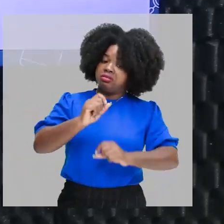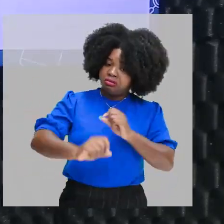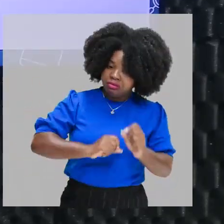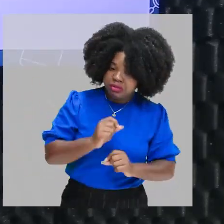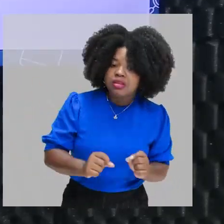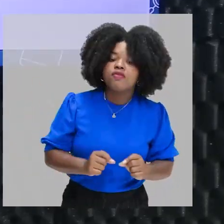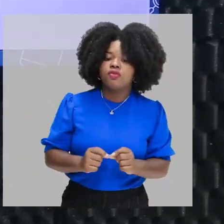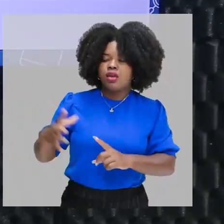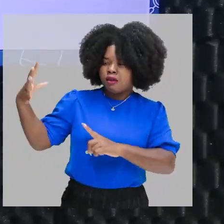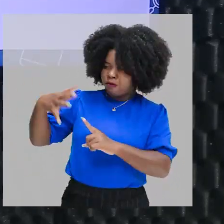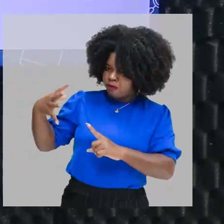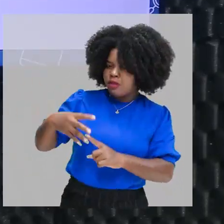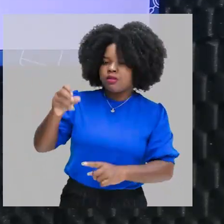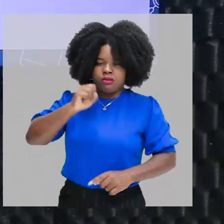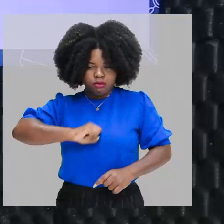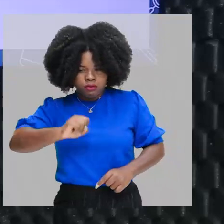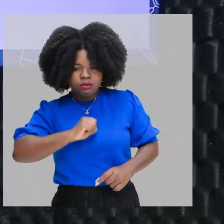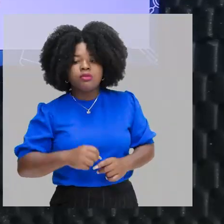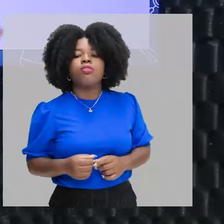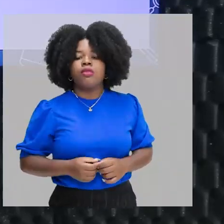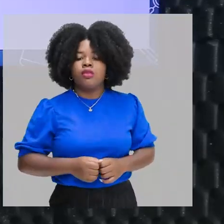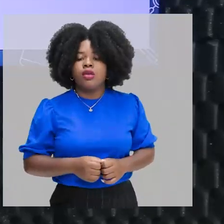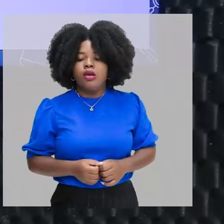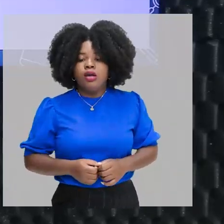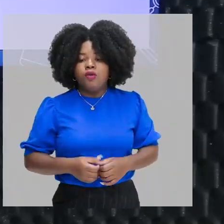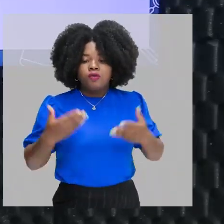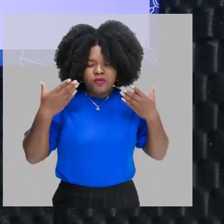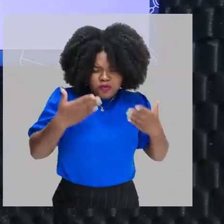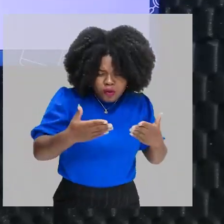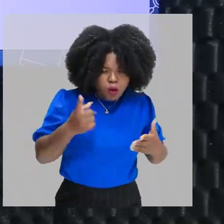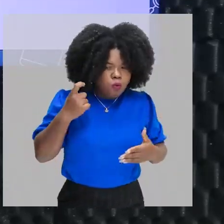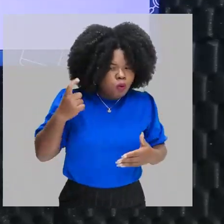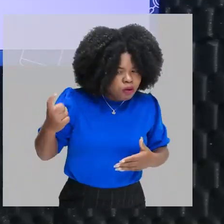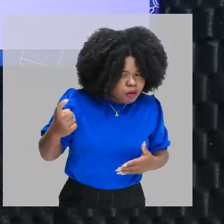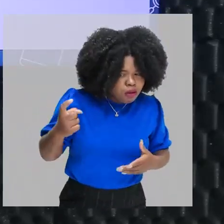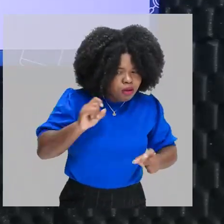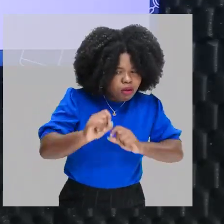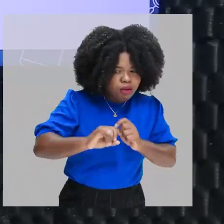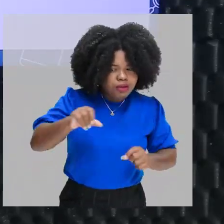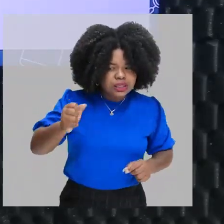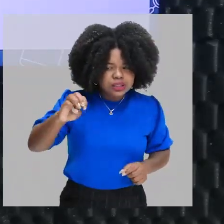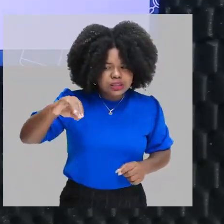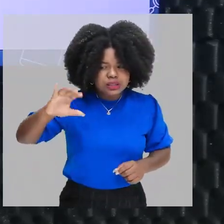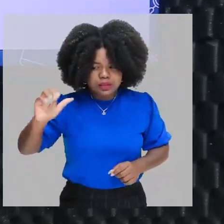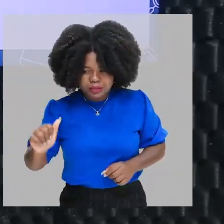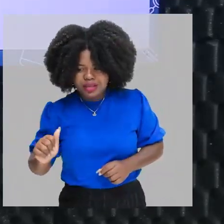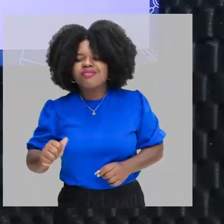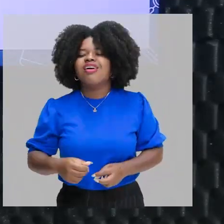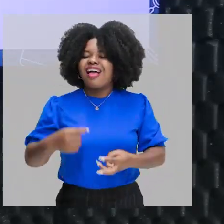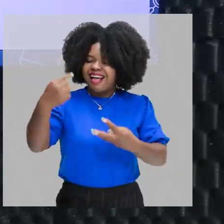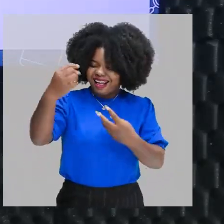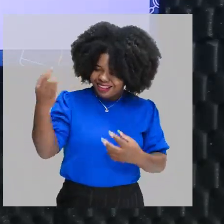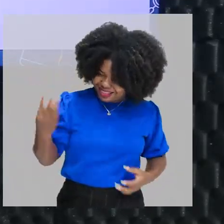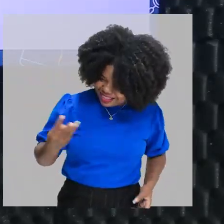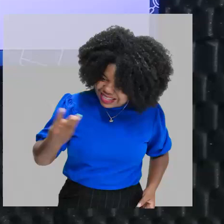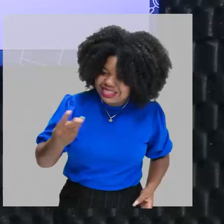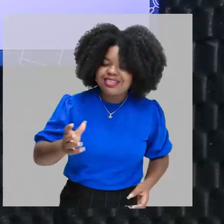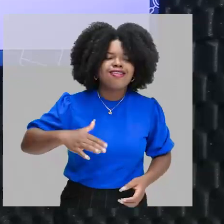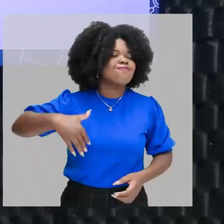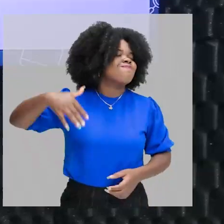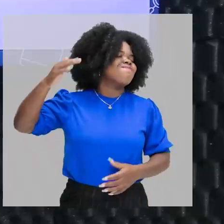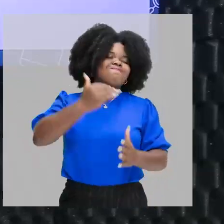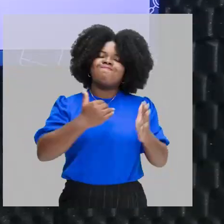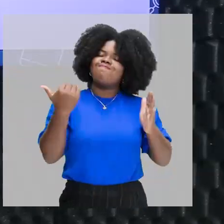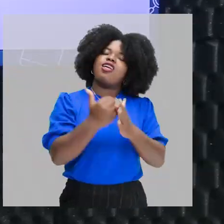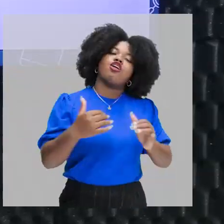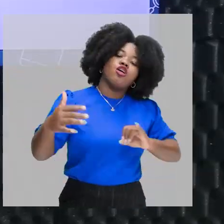reggae. A fonte desse som é a Jamaica, a terceira maior ilha do Caribe. Então, aqui nessa